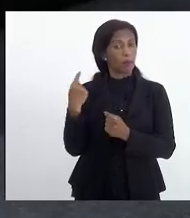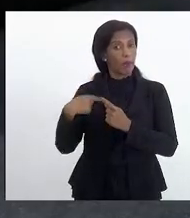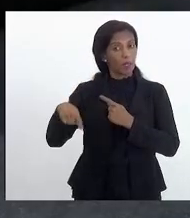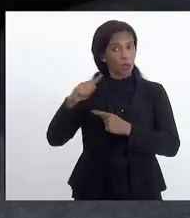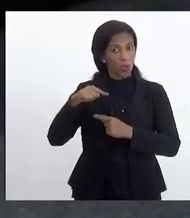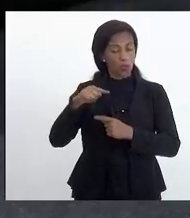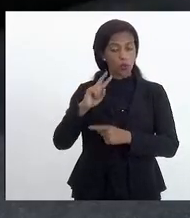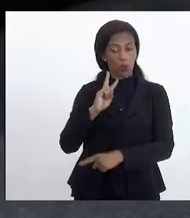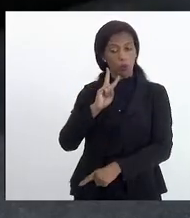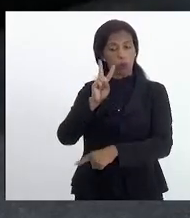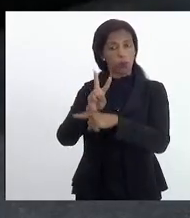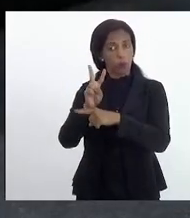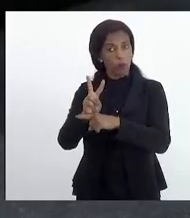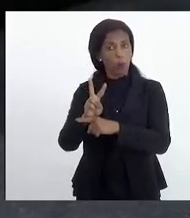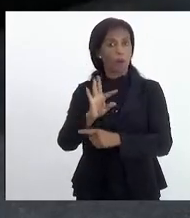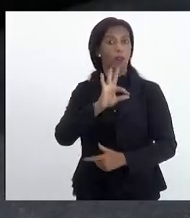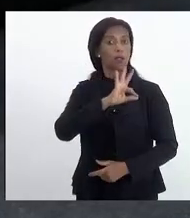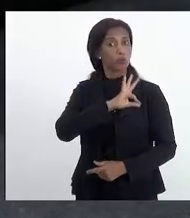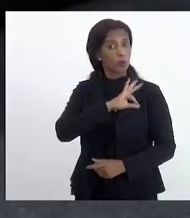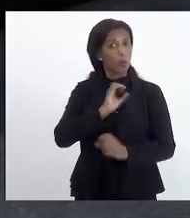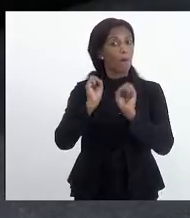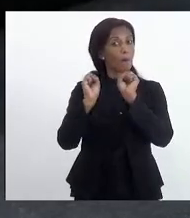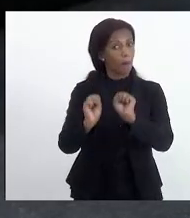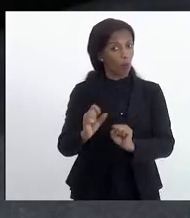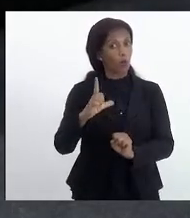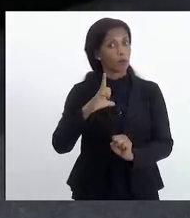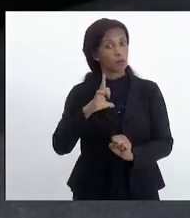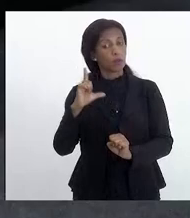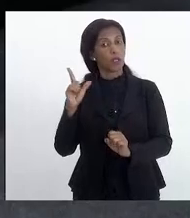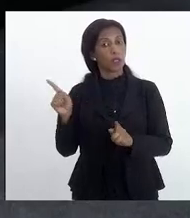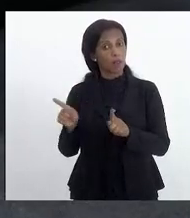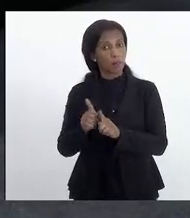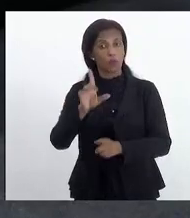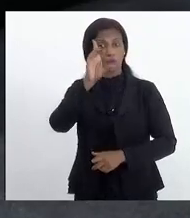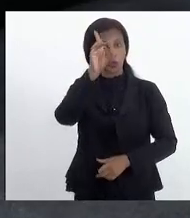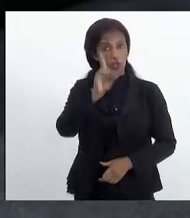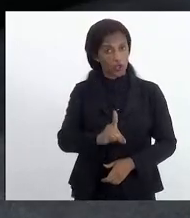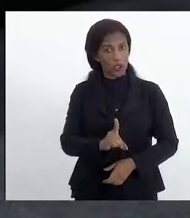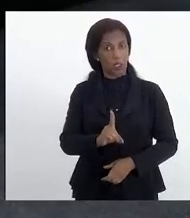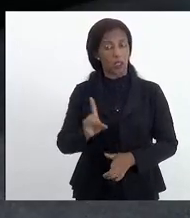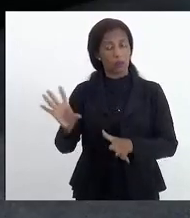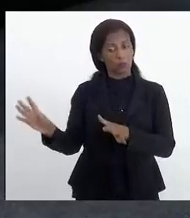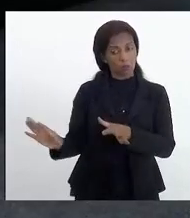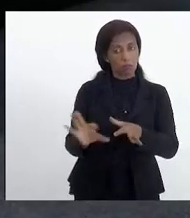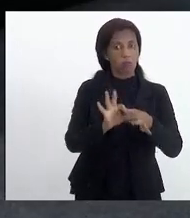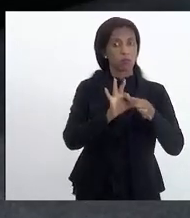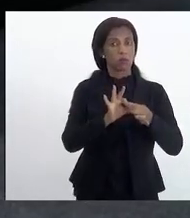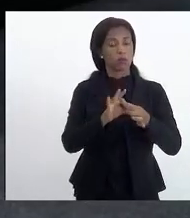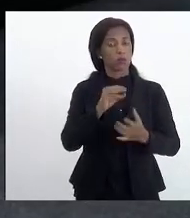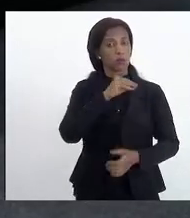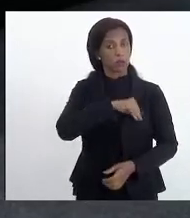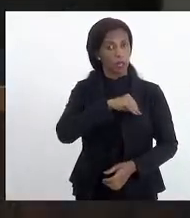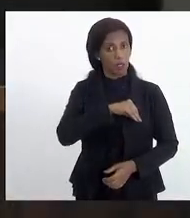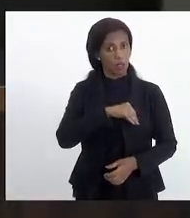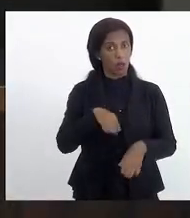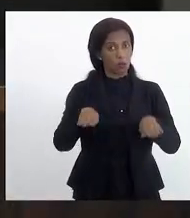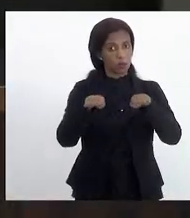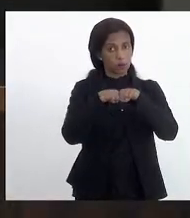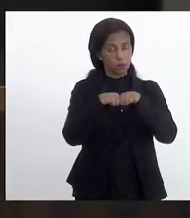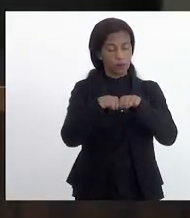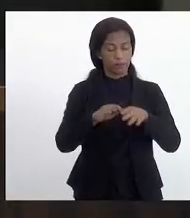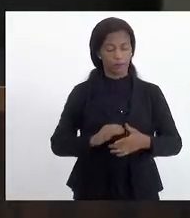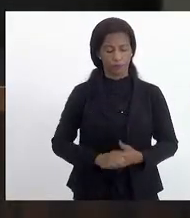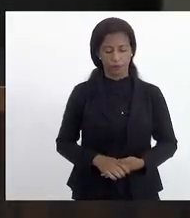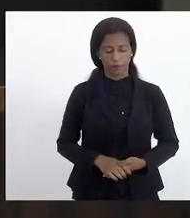servidores policiais possam ter a integralidade da reposição salarial. Muito obrigada. Presidente